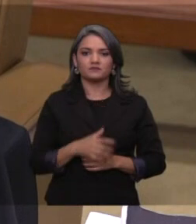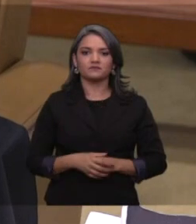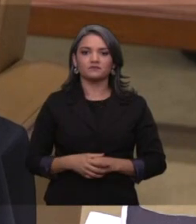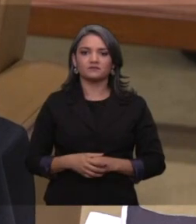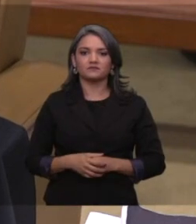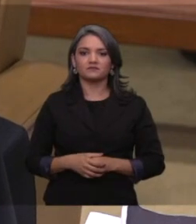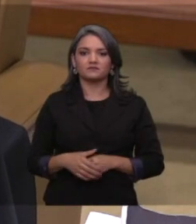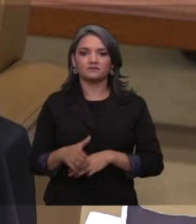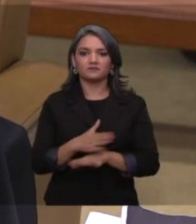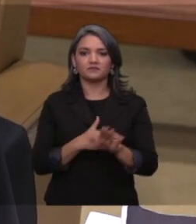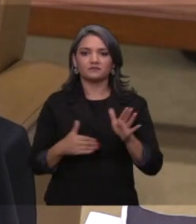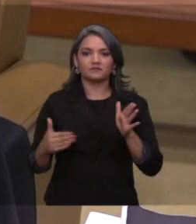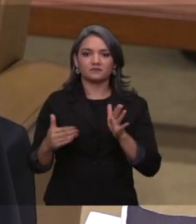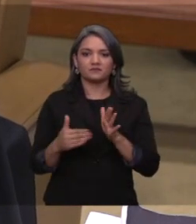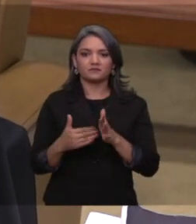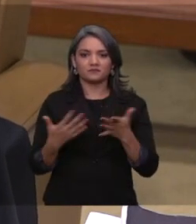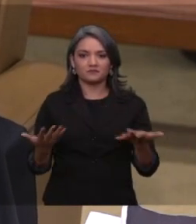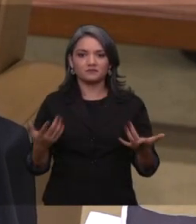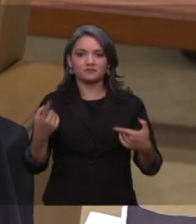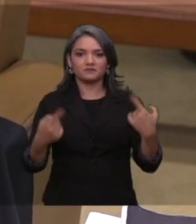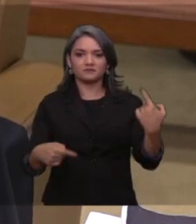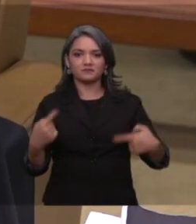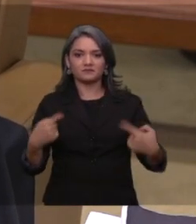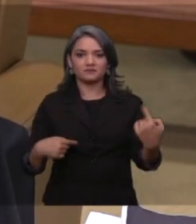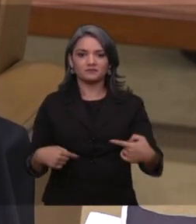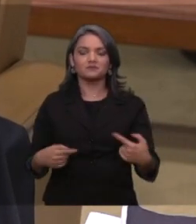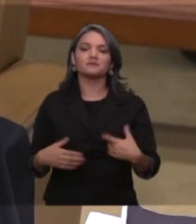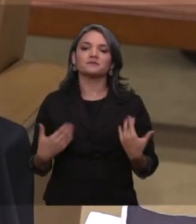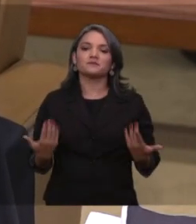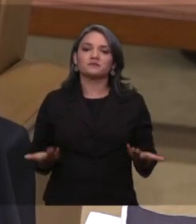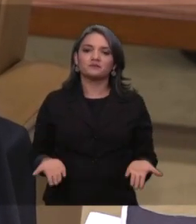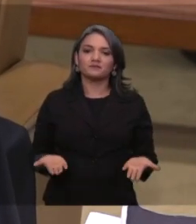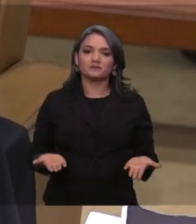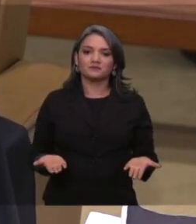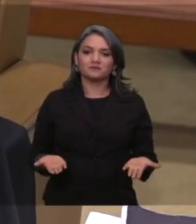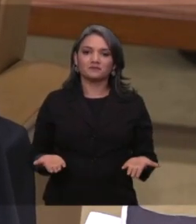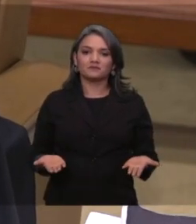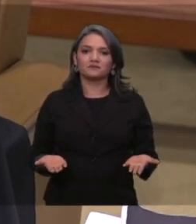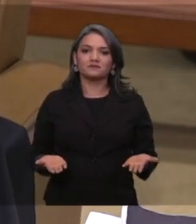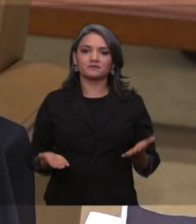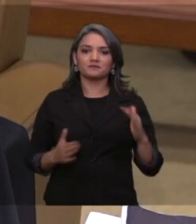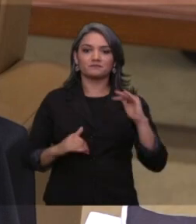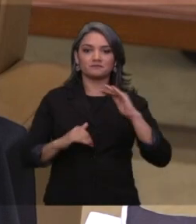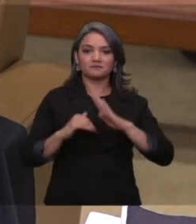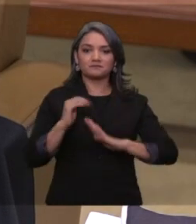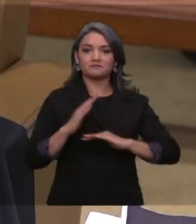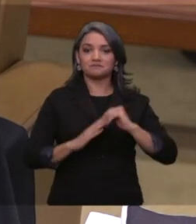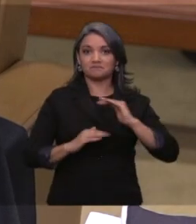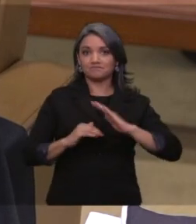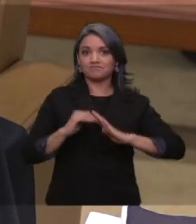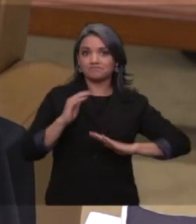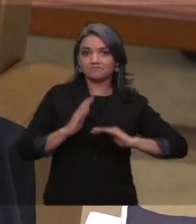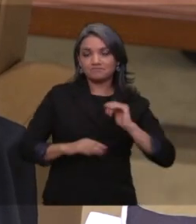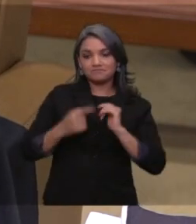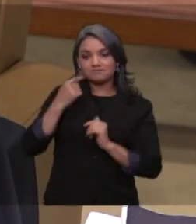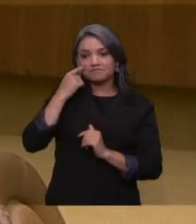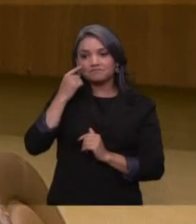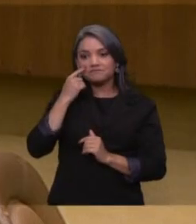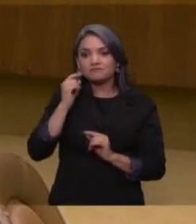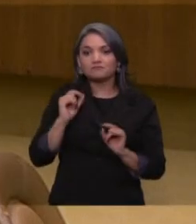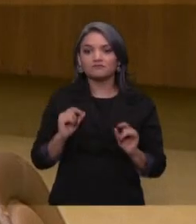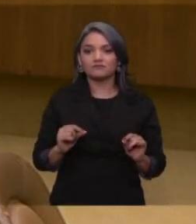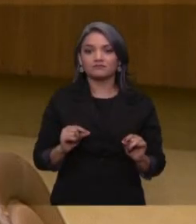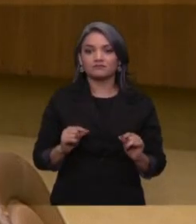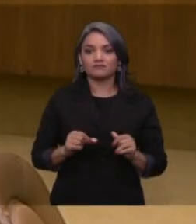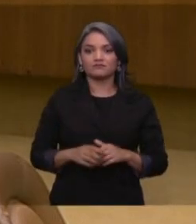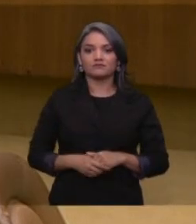o debate. E, de resto, em termos práticos, a mim me parece que a